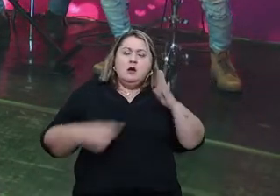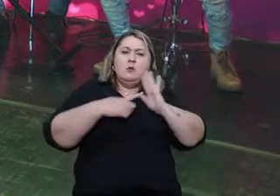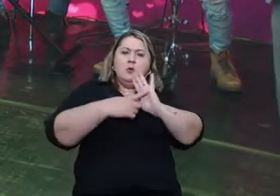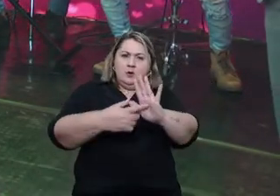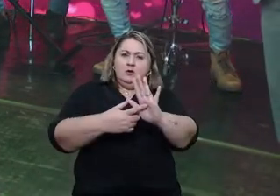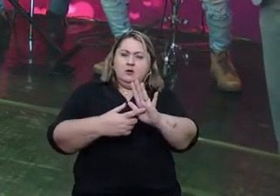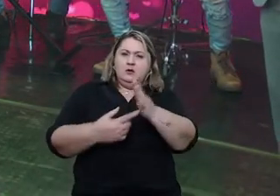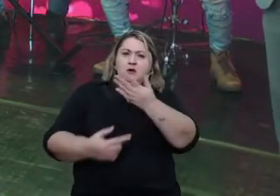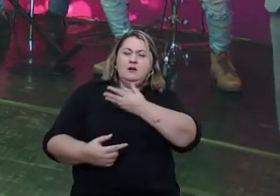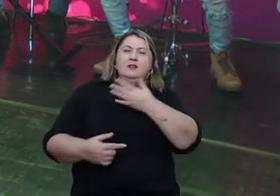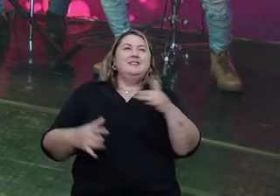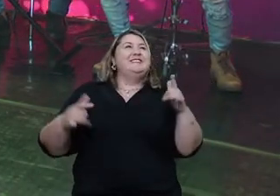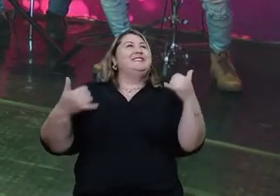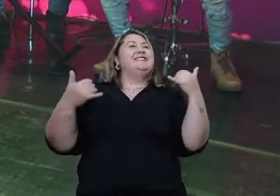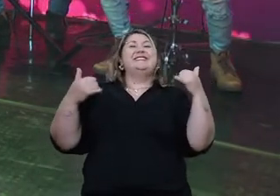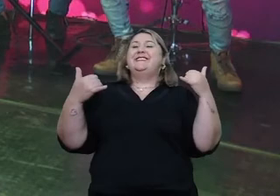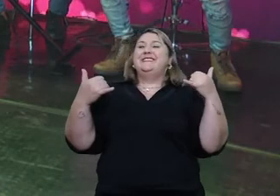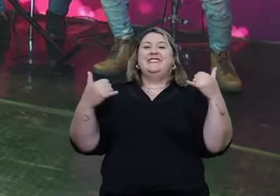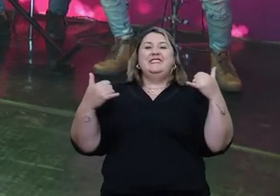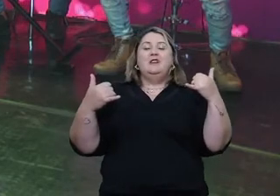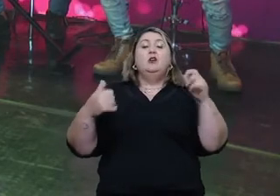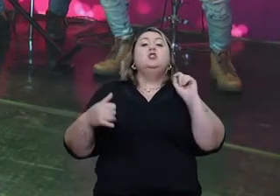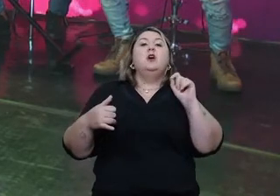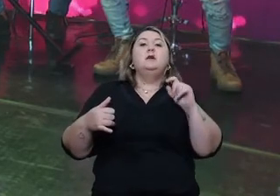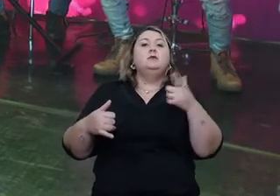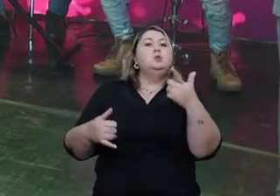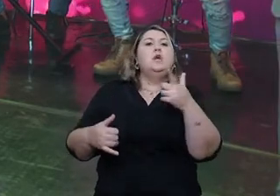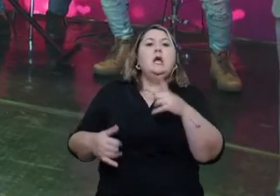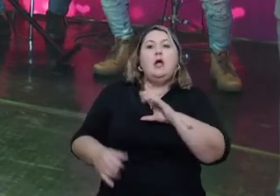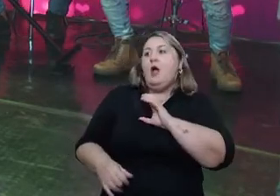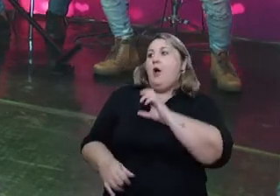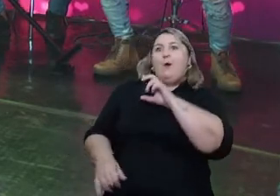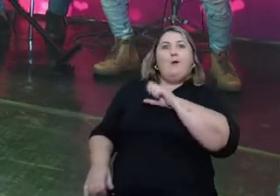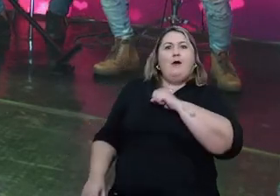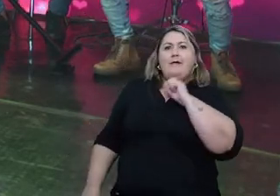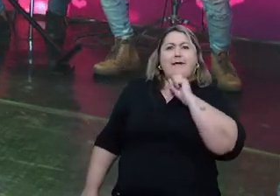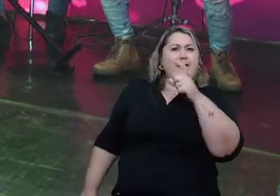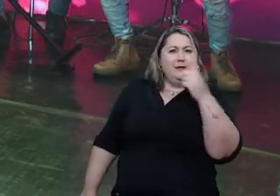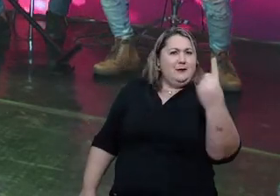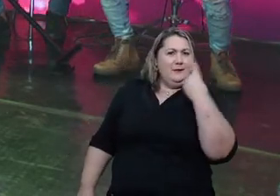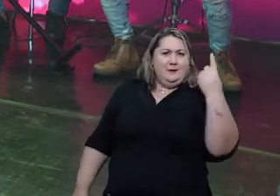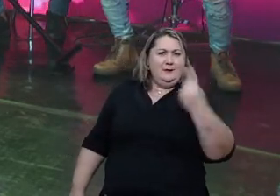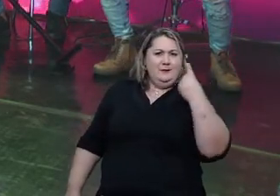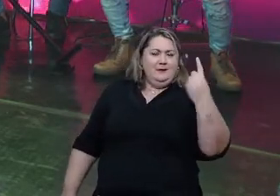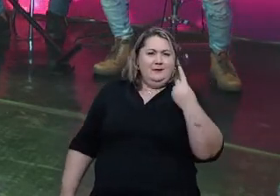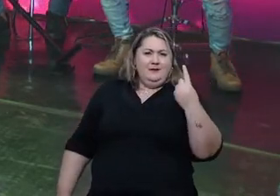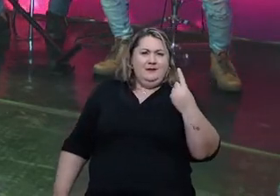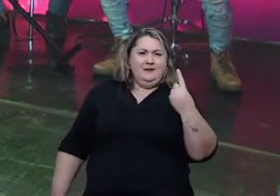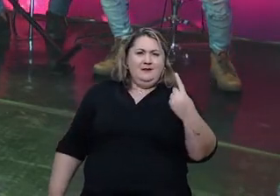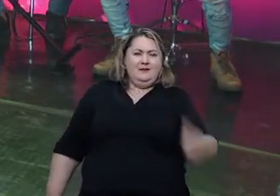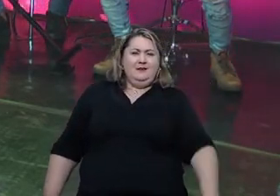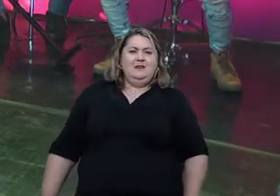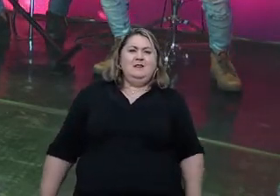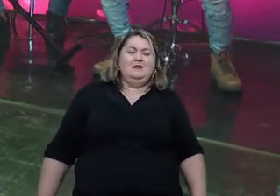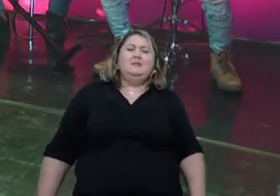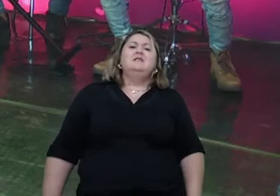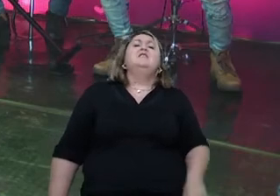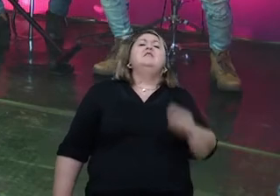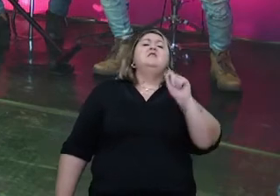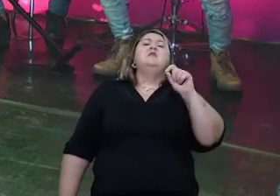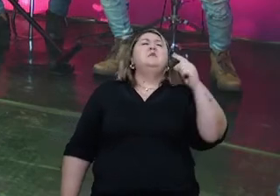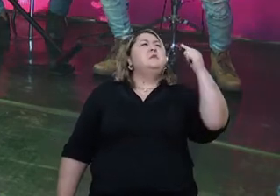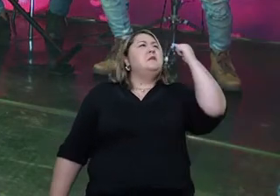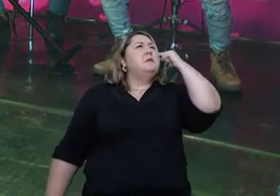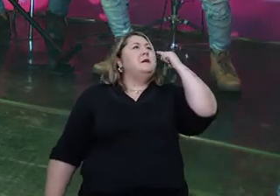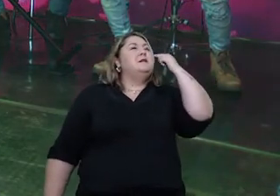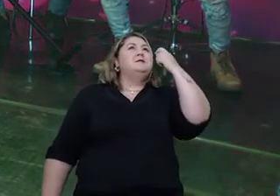pros seus amigos que tá zen. Só se for zen amor, zen ninguém. Zen minha boca, ai ai.